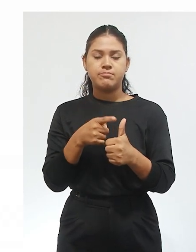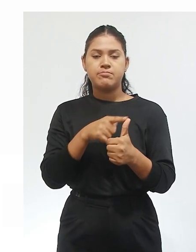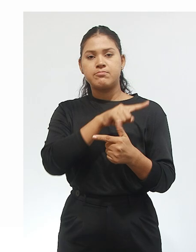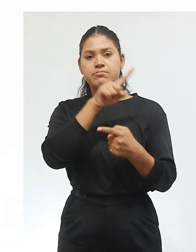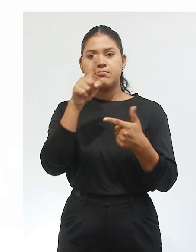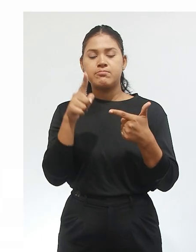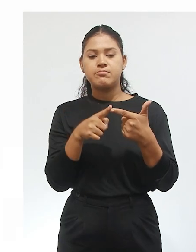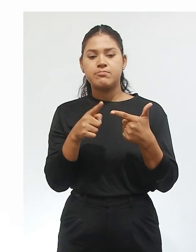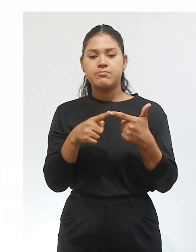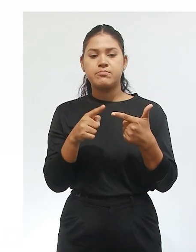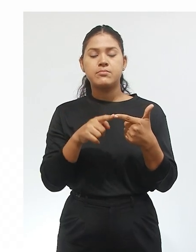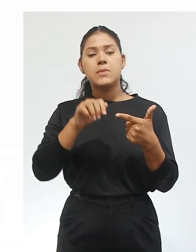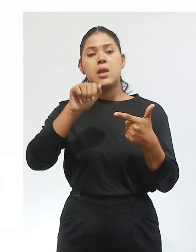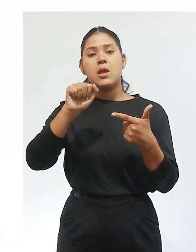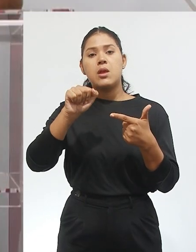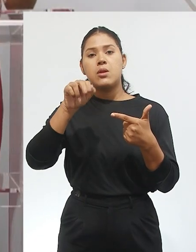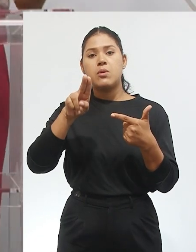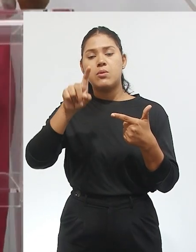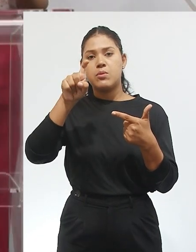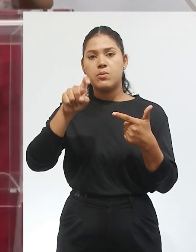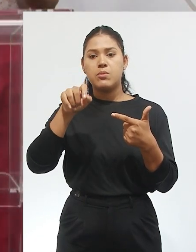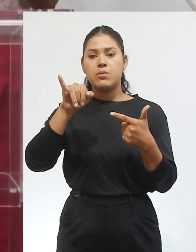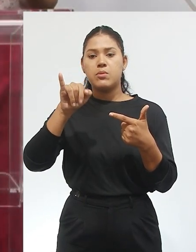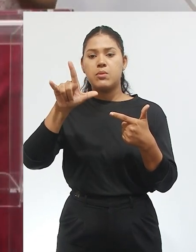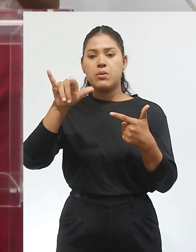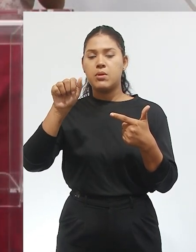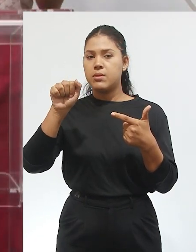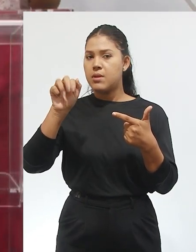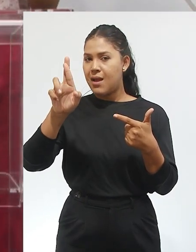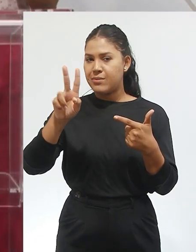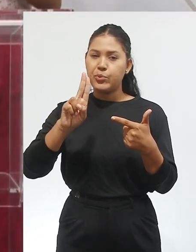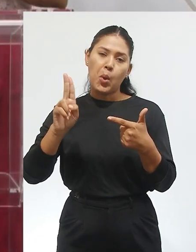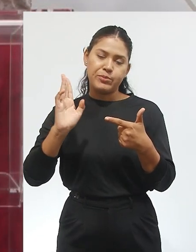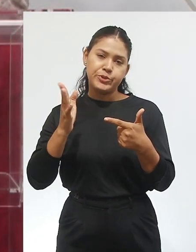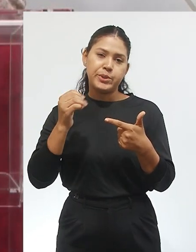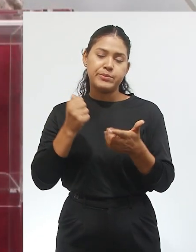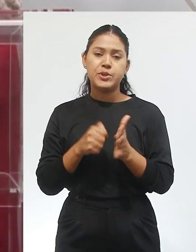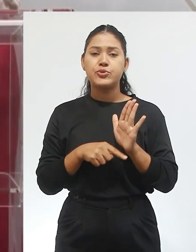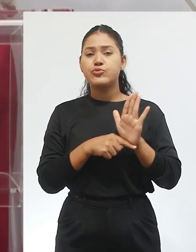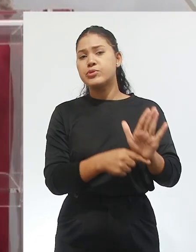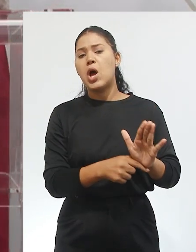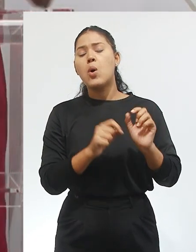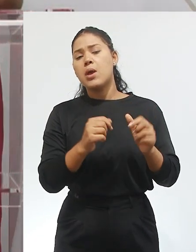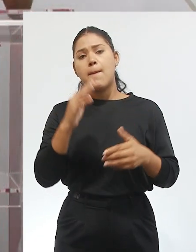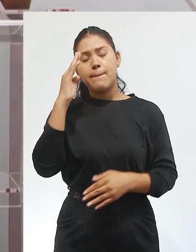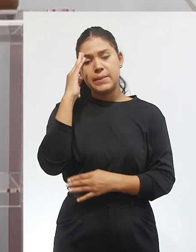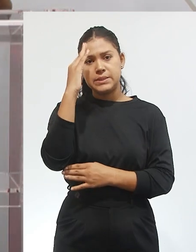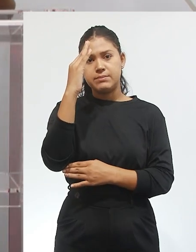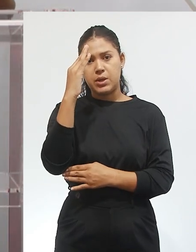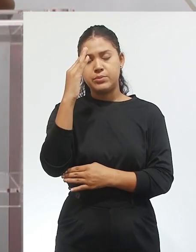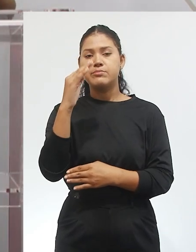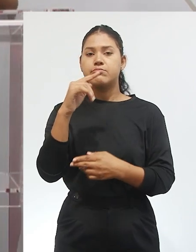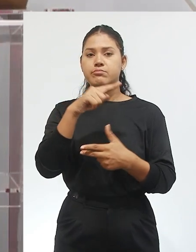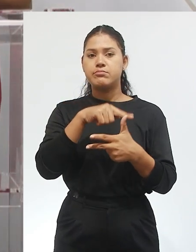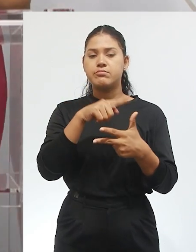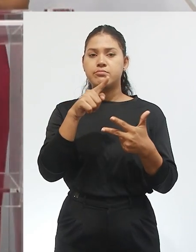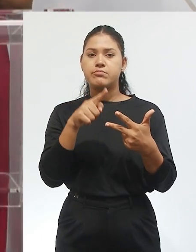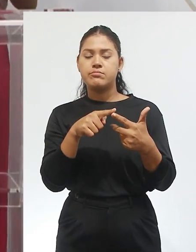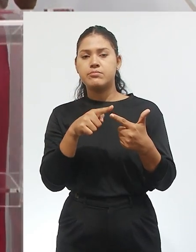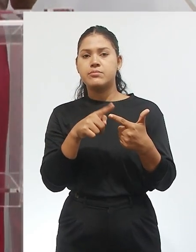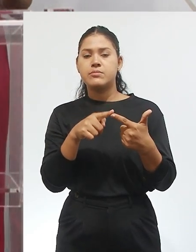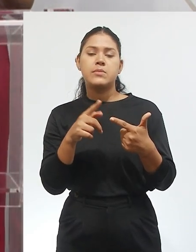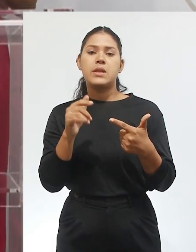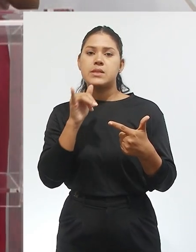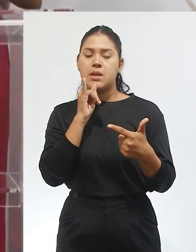Temos o auxiliar, ou seja, ele vem auxiliar, já está bem claro aí, o principal. Vamos dar uns exemplos lá, como o